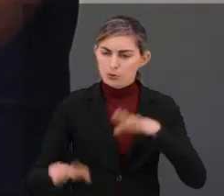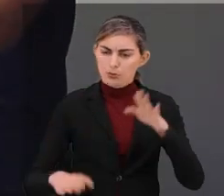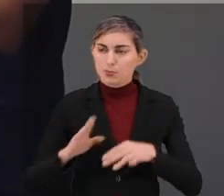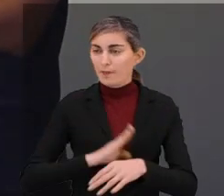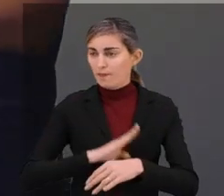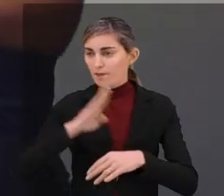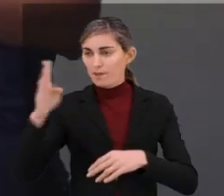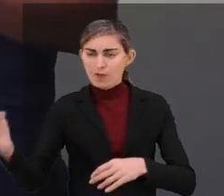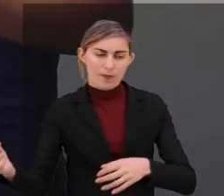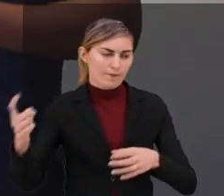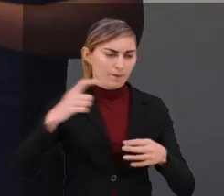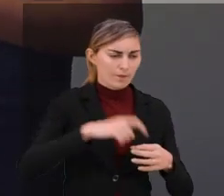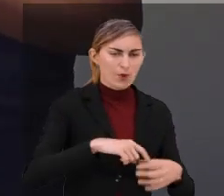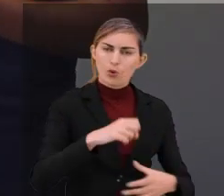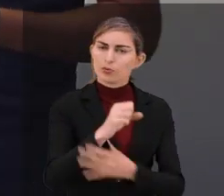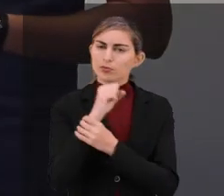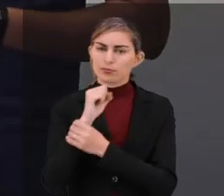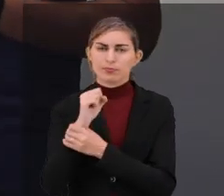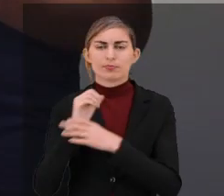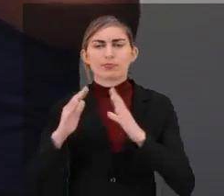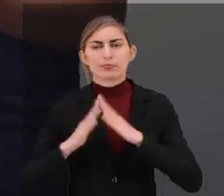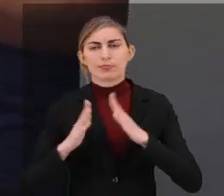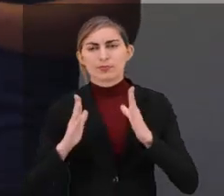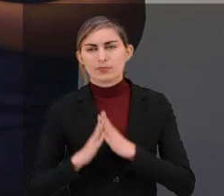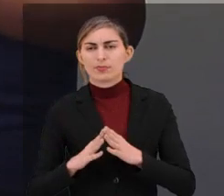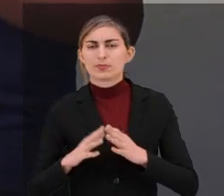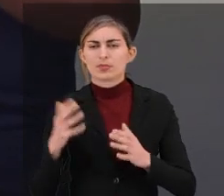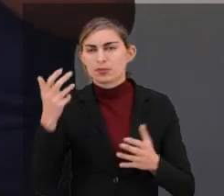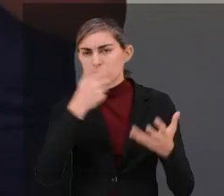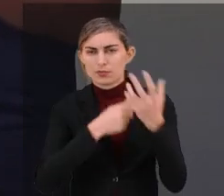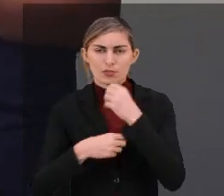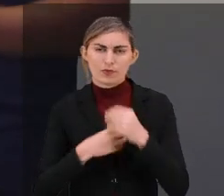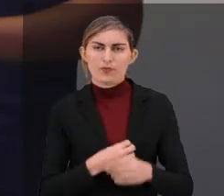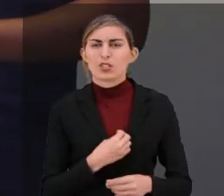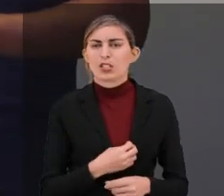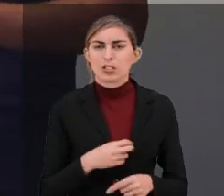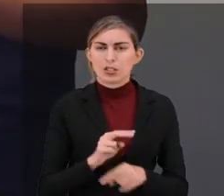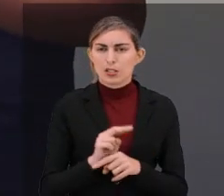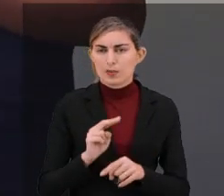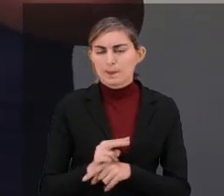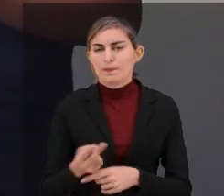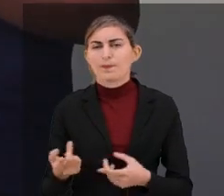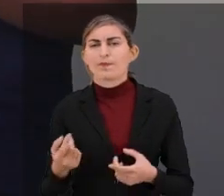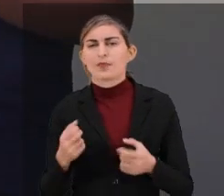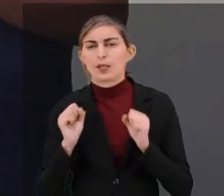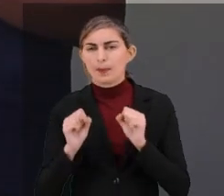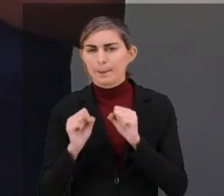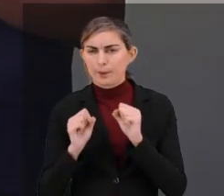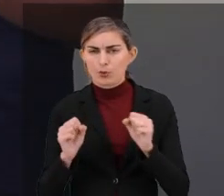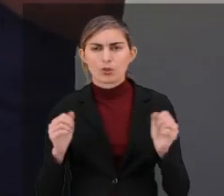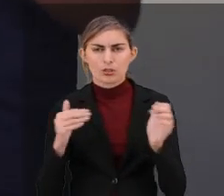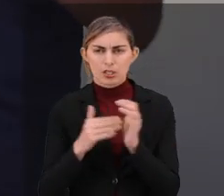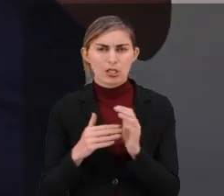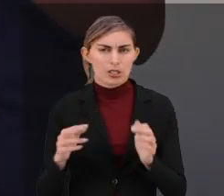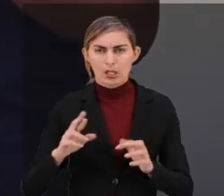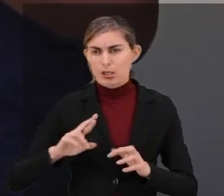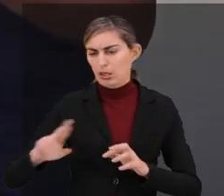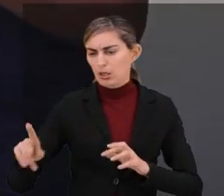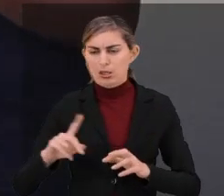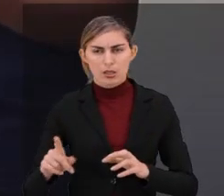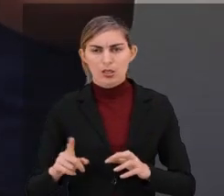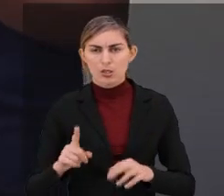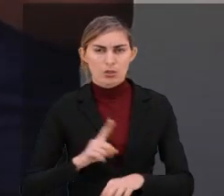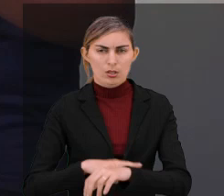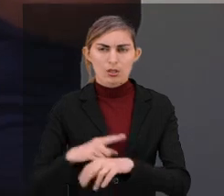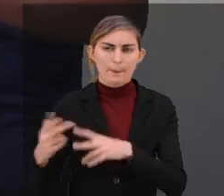de ir e de voltar para casa, salvando vidas, com percepção de risco. Você pode até não